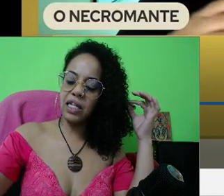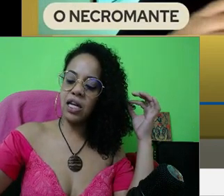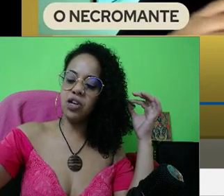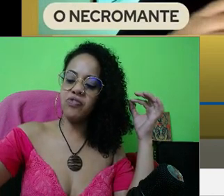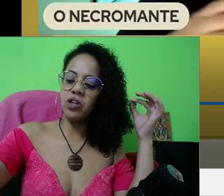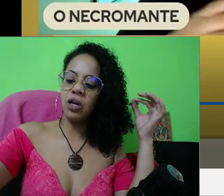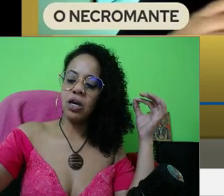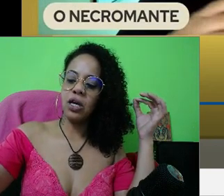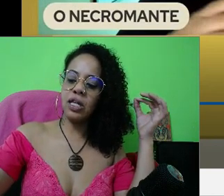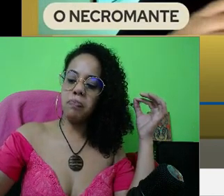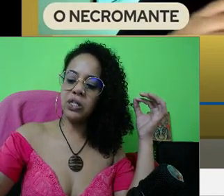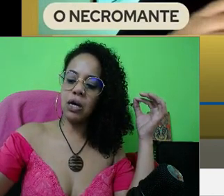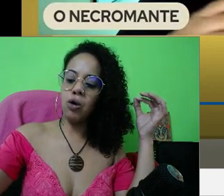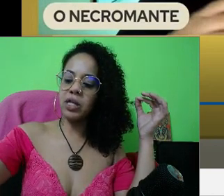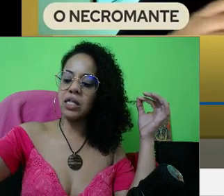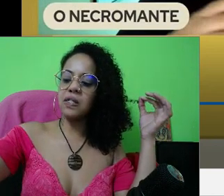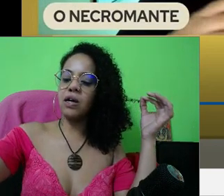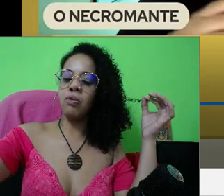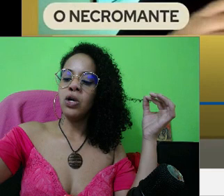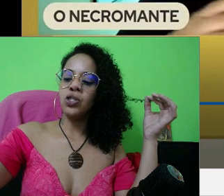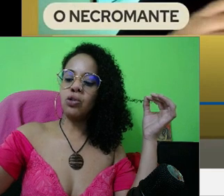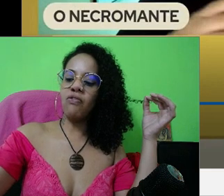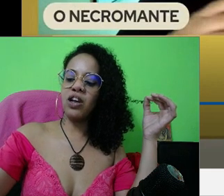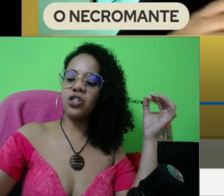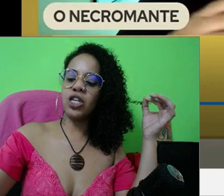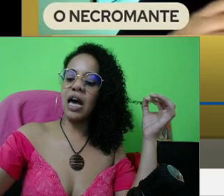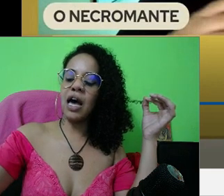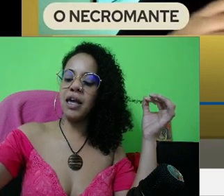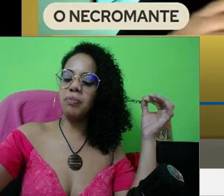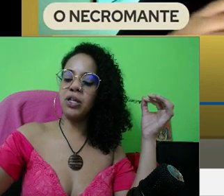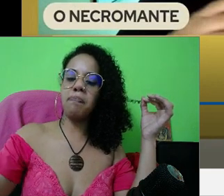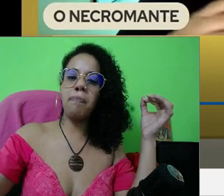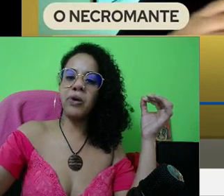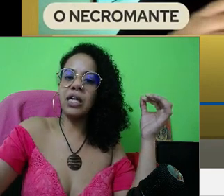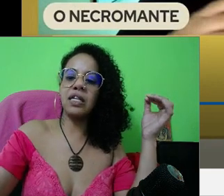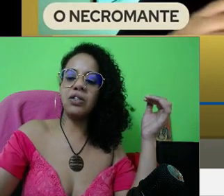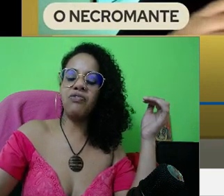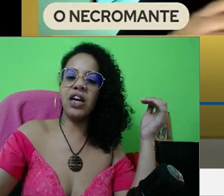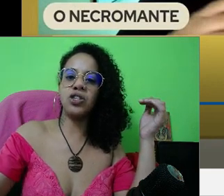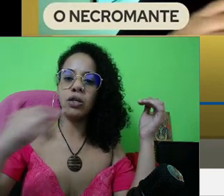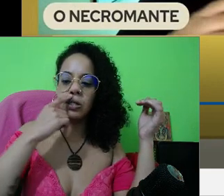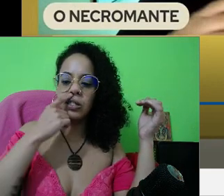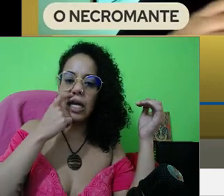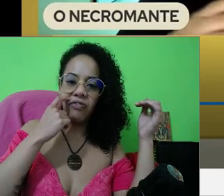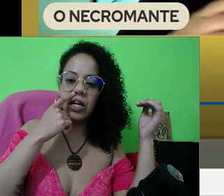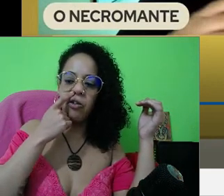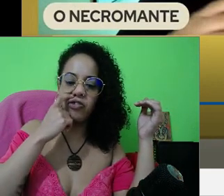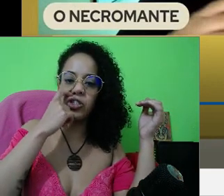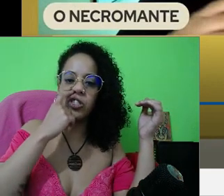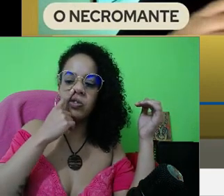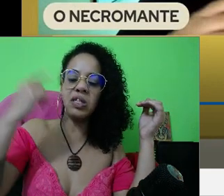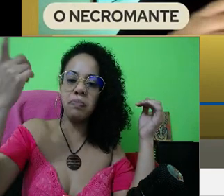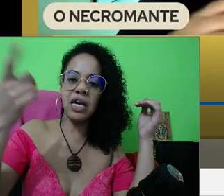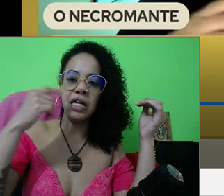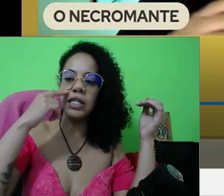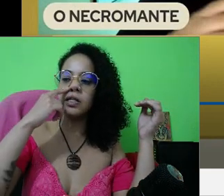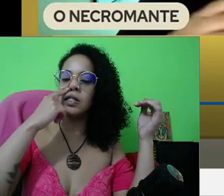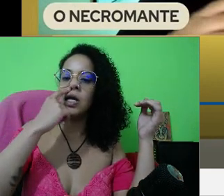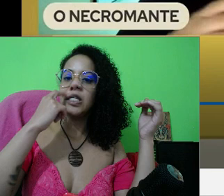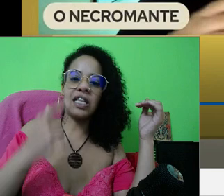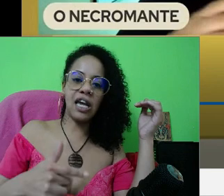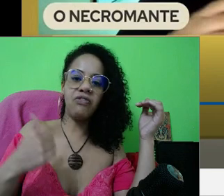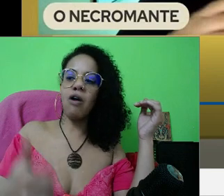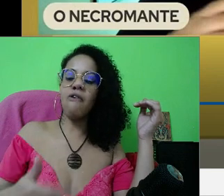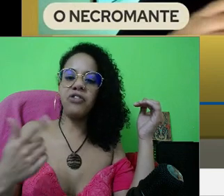Passe Livre e depois da Computação se eu tô falando de guerra híbrida por que que você se ofende você tem que ficar ofendido com os